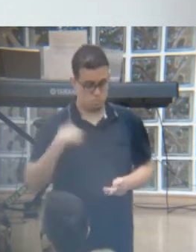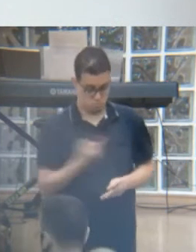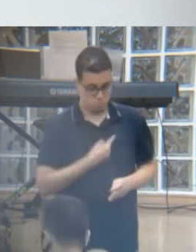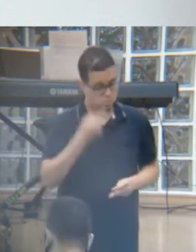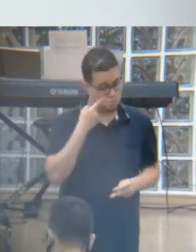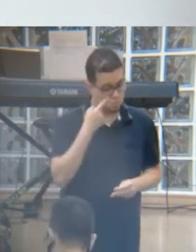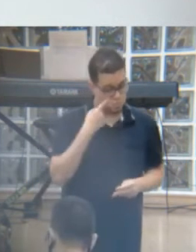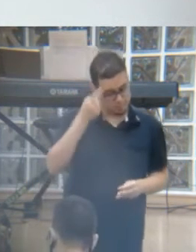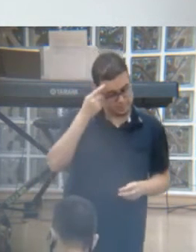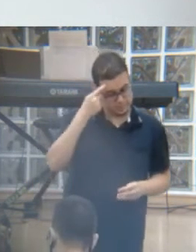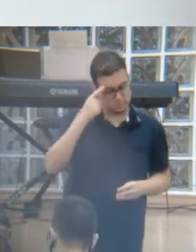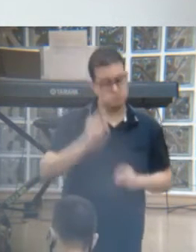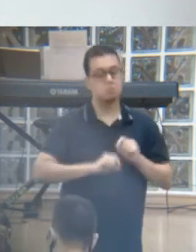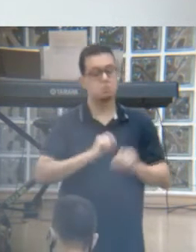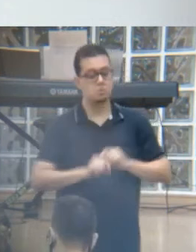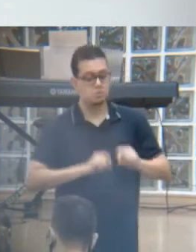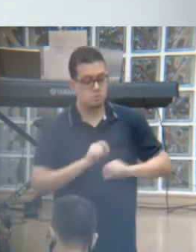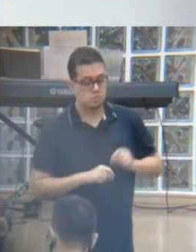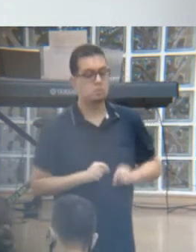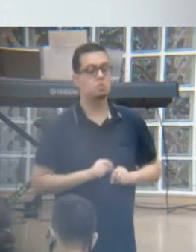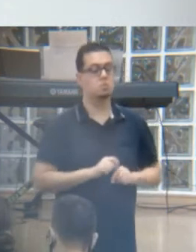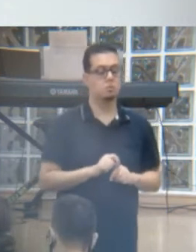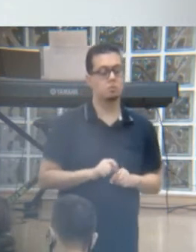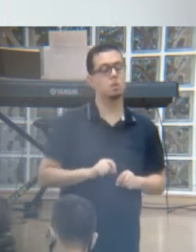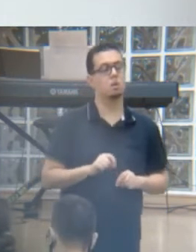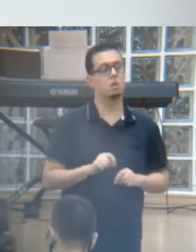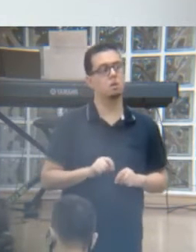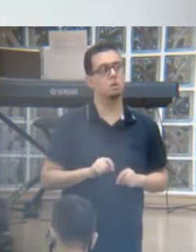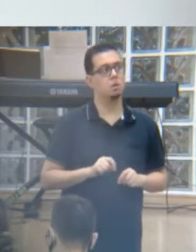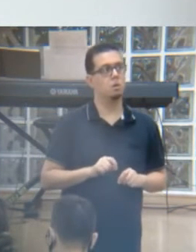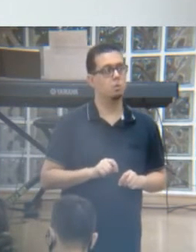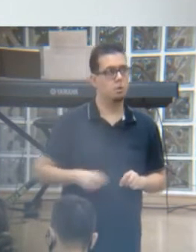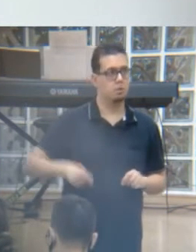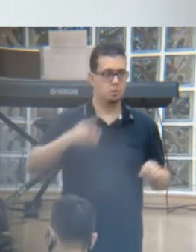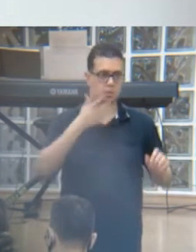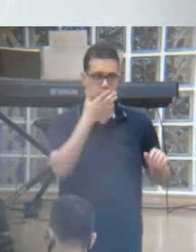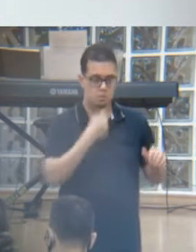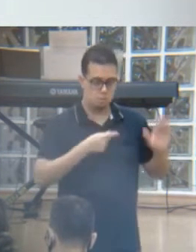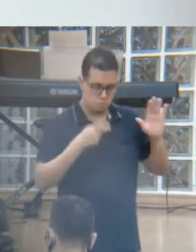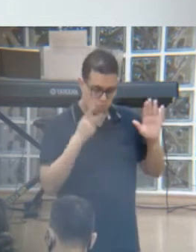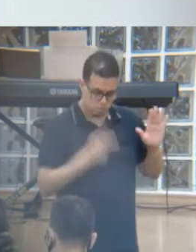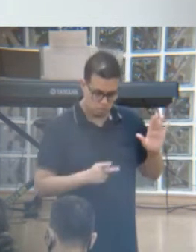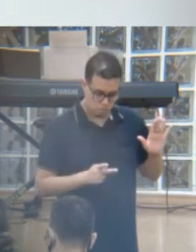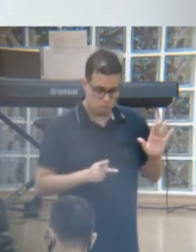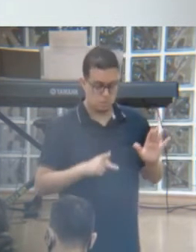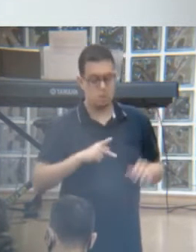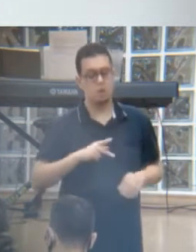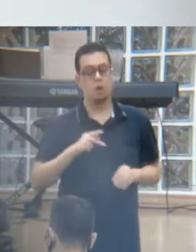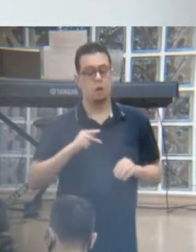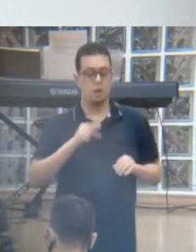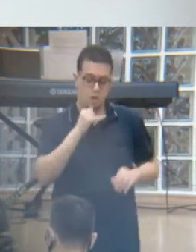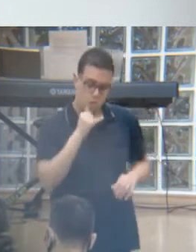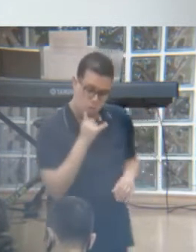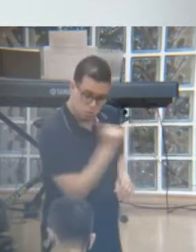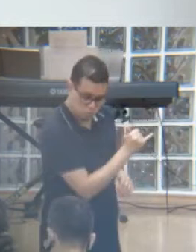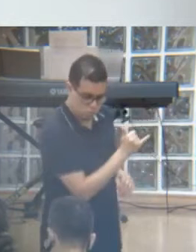profeta anuncia diante do rei. E vamos tomar como tema para a nossa mensagem os vereditos de